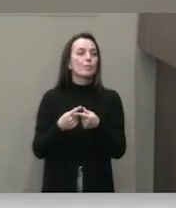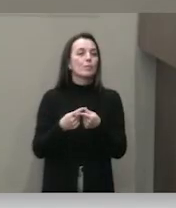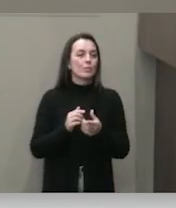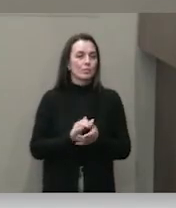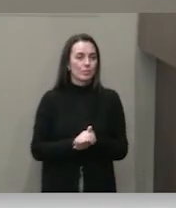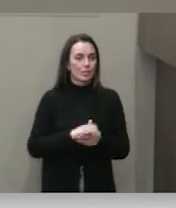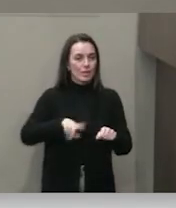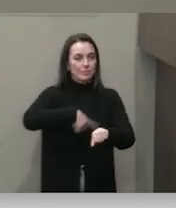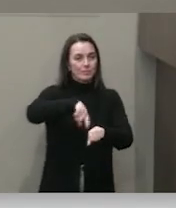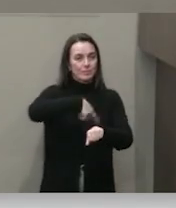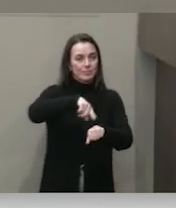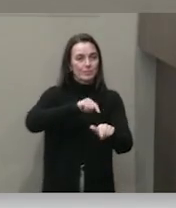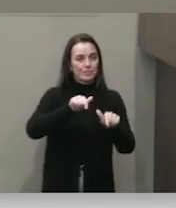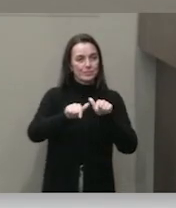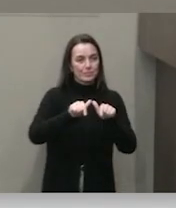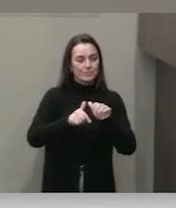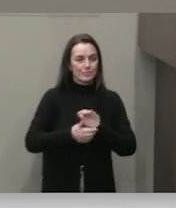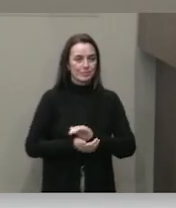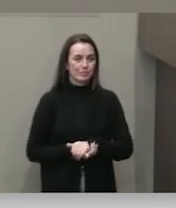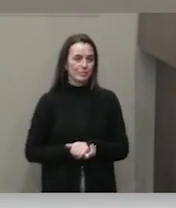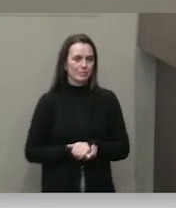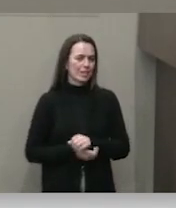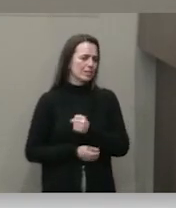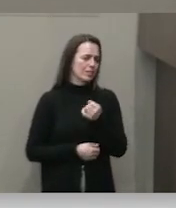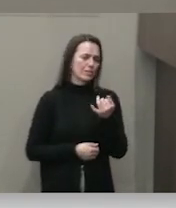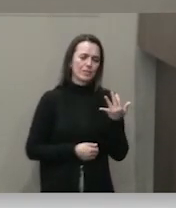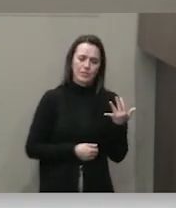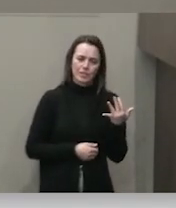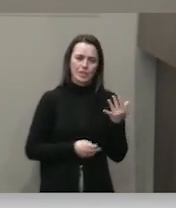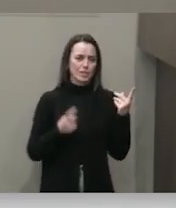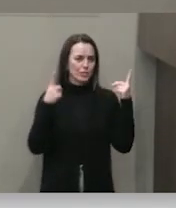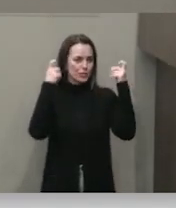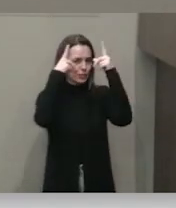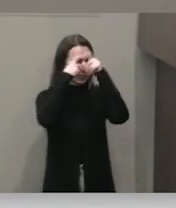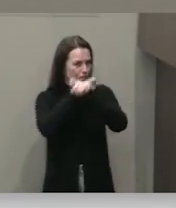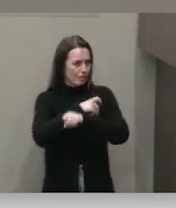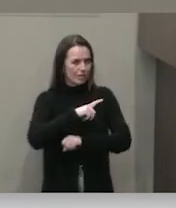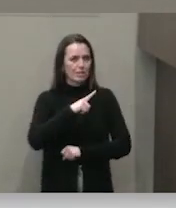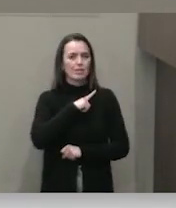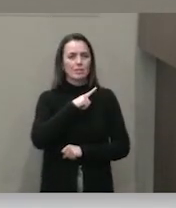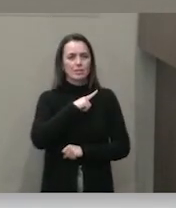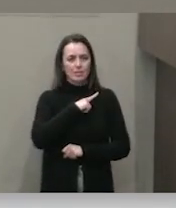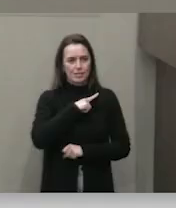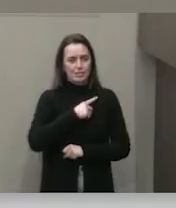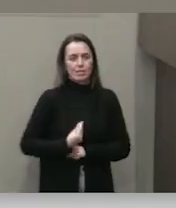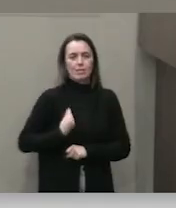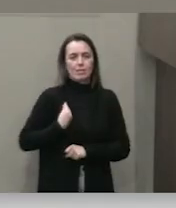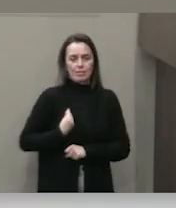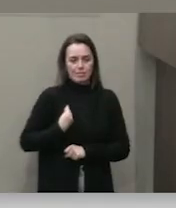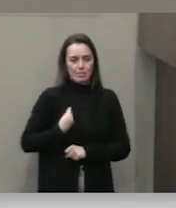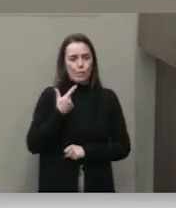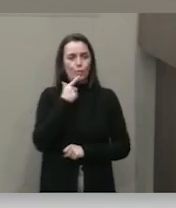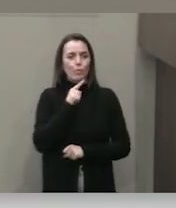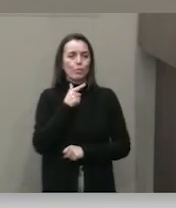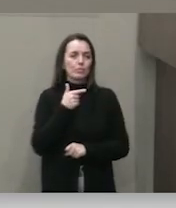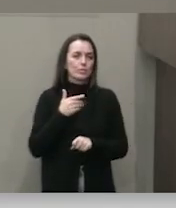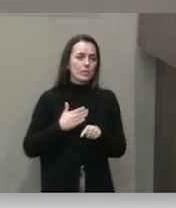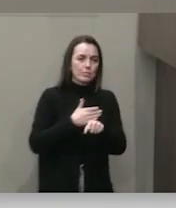carga horária e de todas as dificuldades que se tem de poder estar na escola. Então, ter